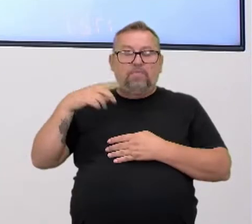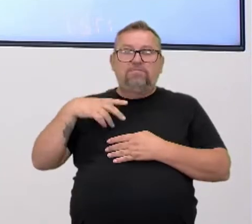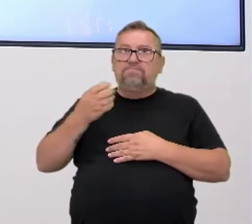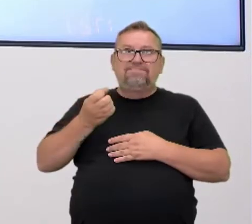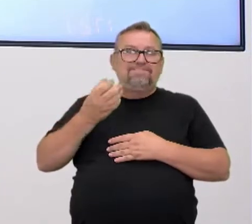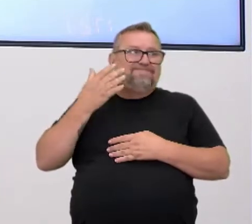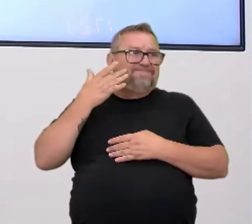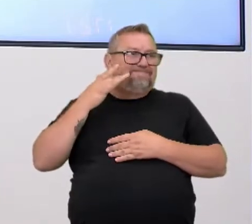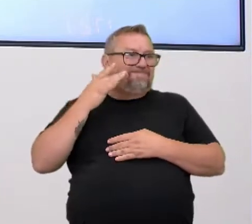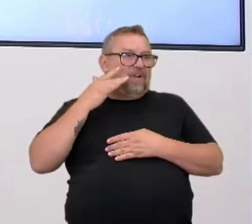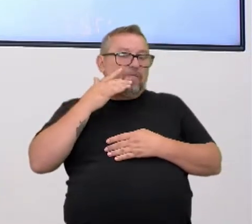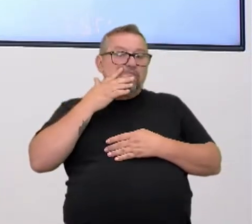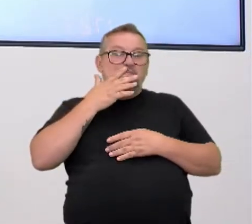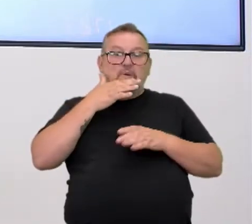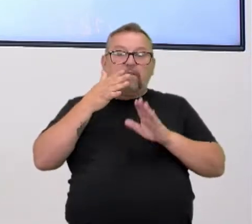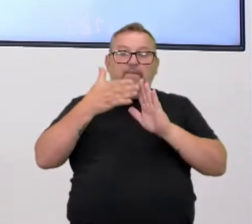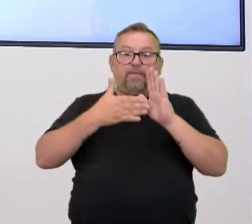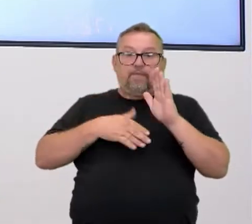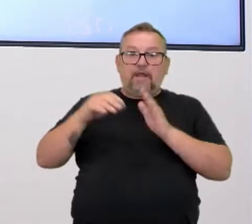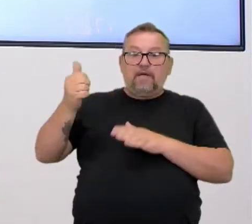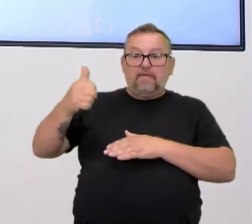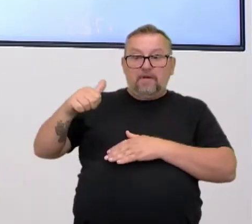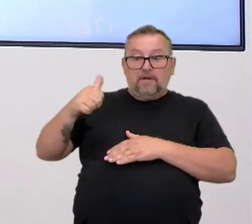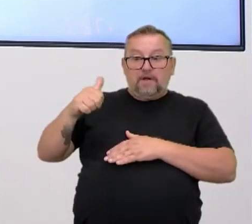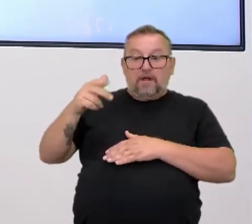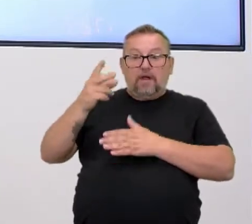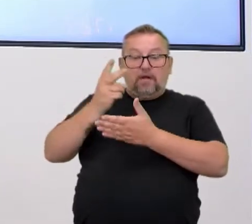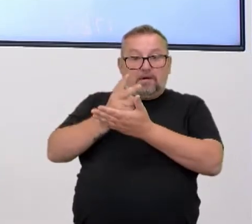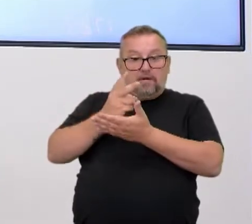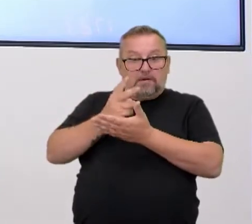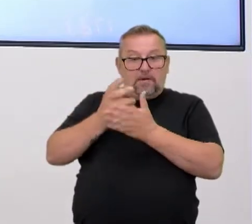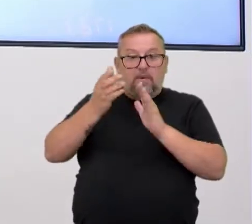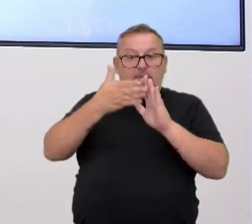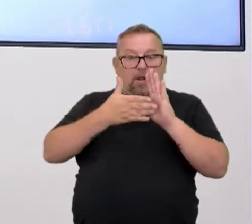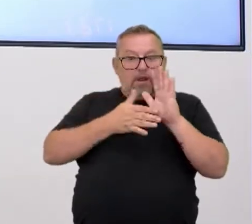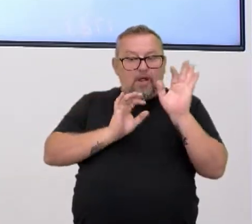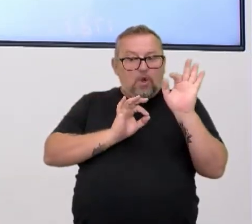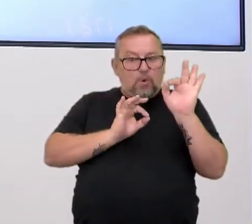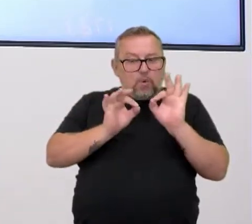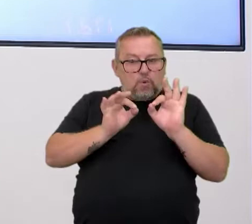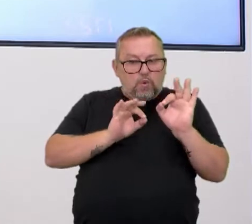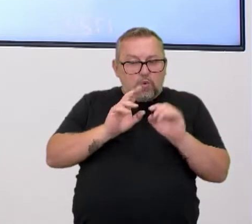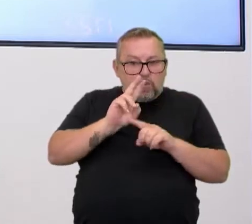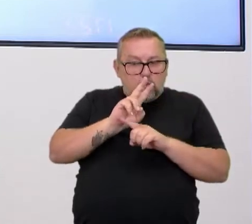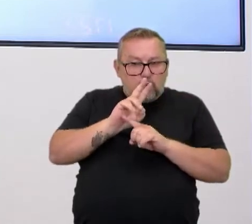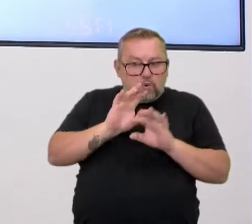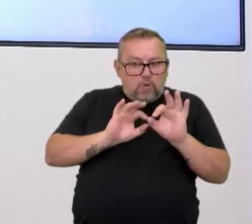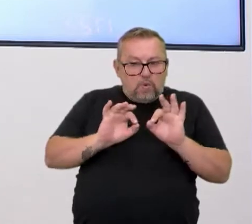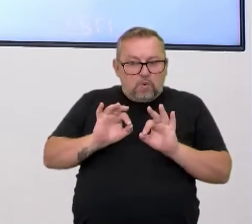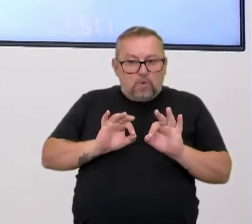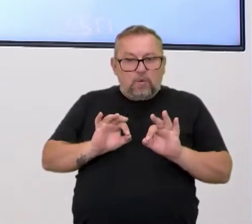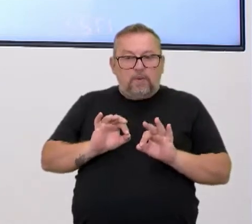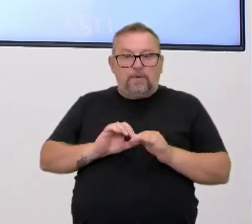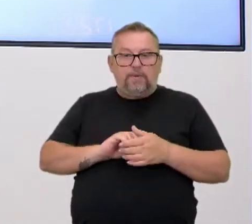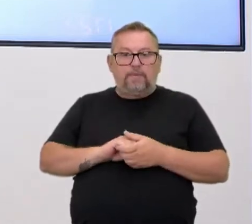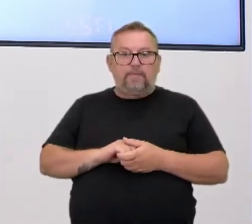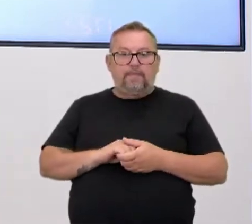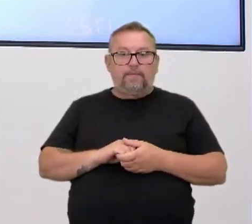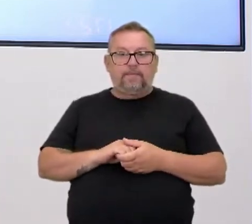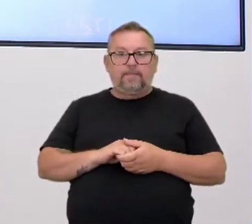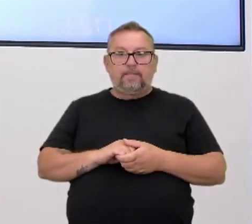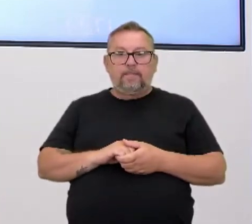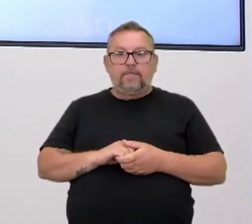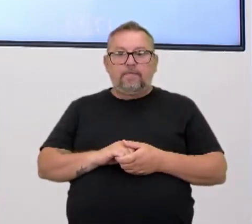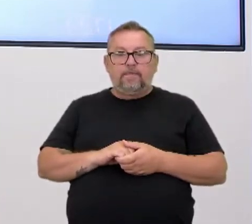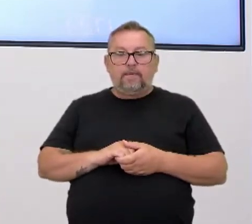Excel. Planejar e avaliar é a mesma coisa. Planejar é controlar. Então, aí, vocês vão colocar aqui, ó, o que vem